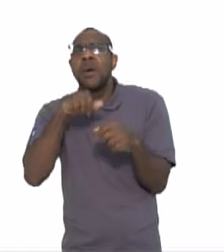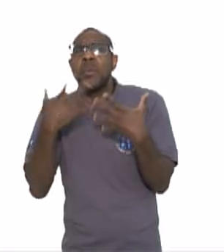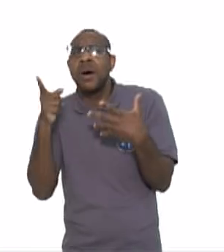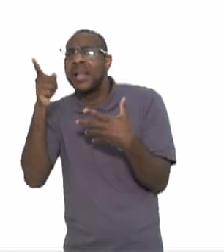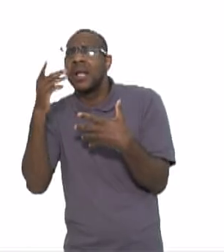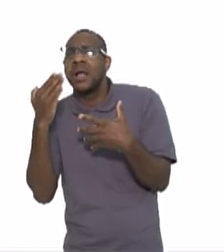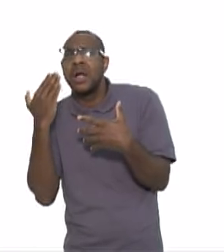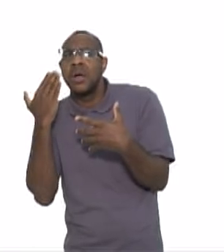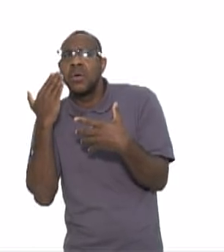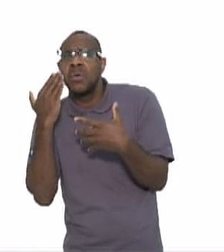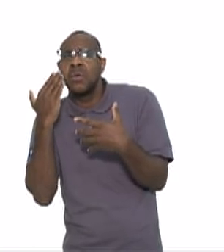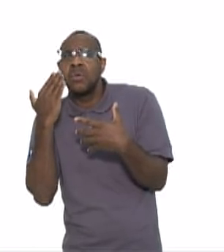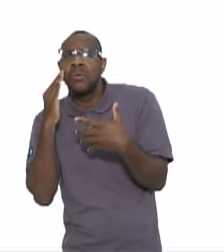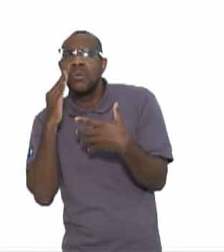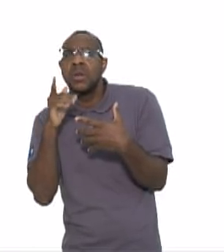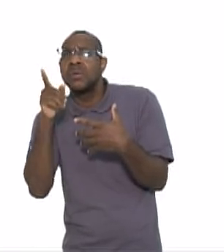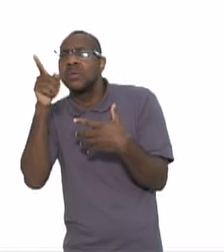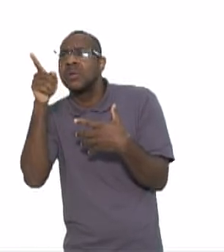só